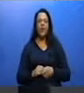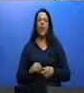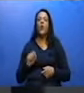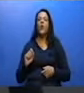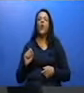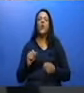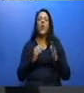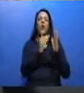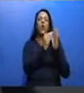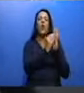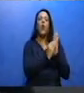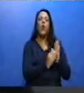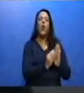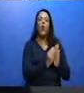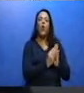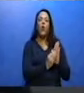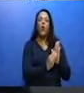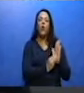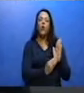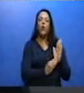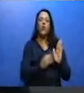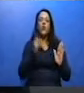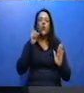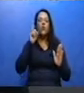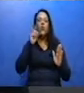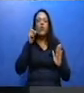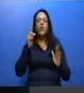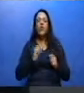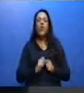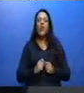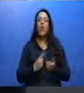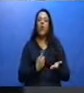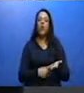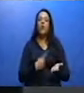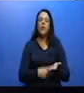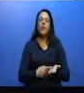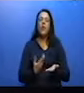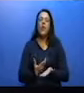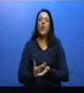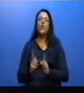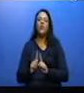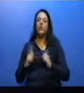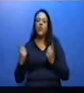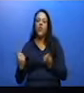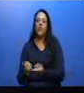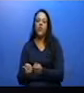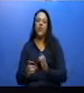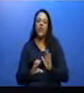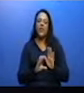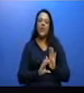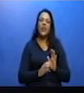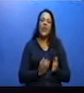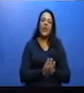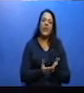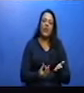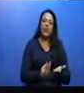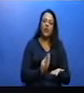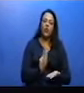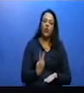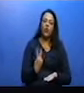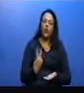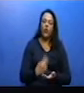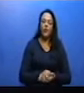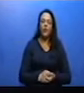Rotina: entender um combinado para as aulas de geografia do caderno 2. Vocês vão entender. Nós vamos